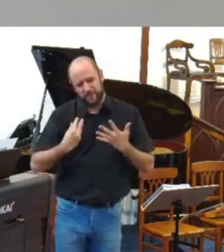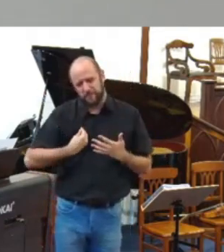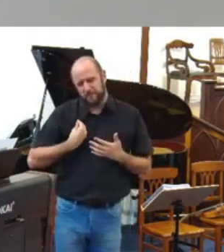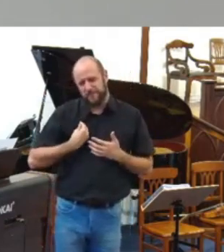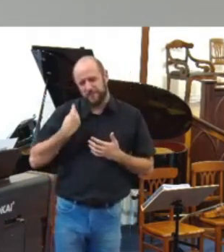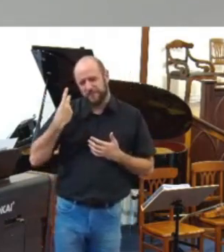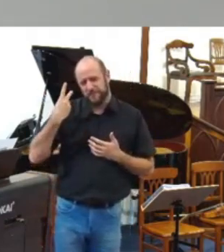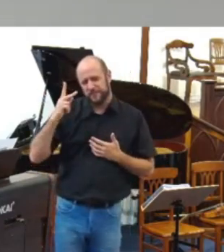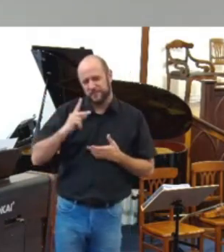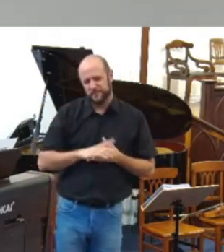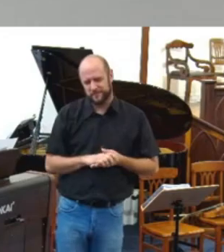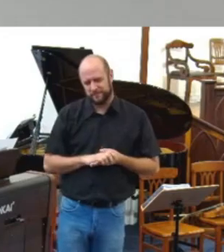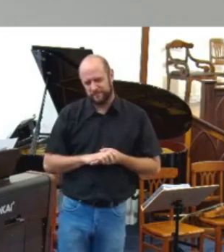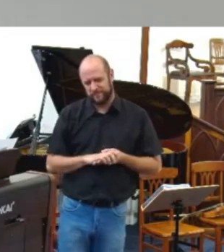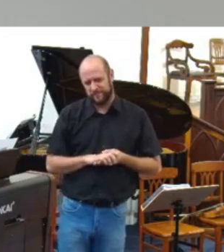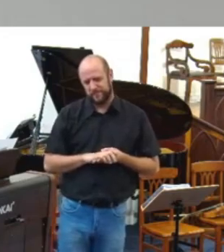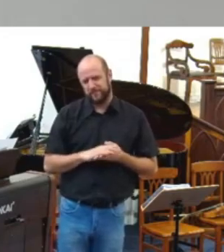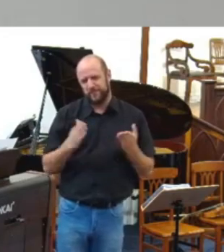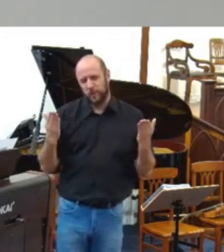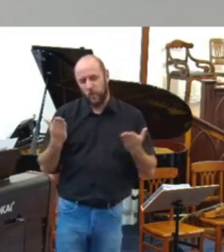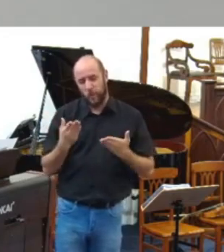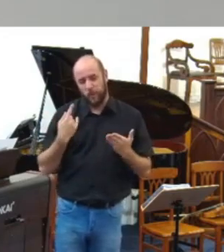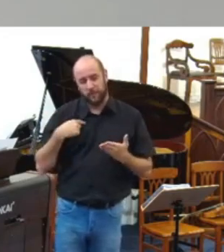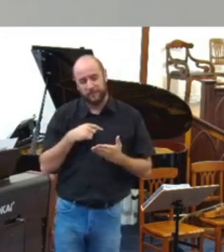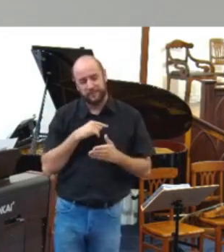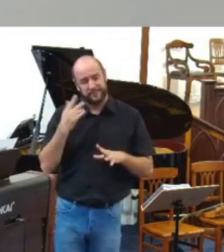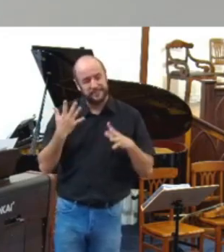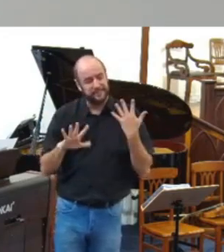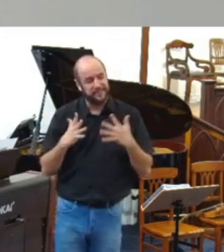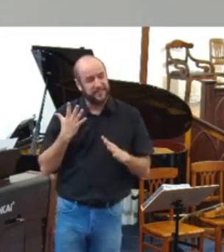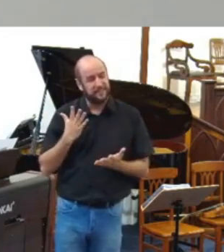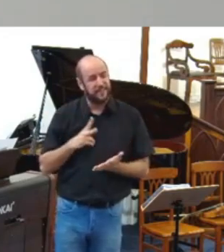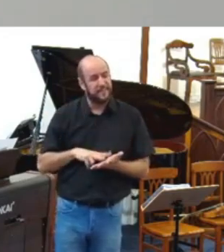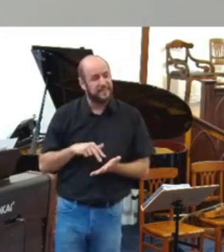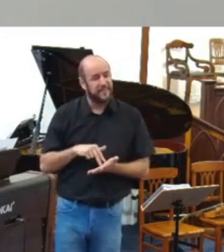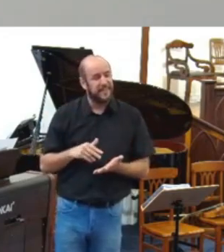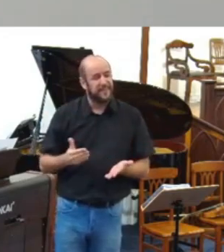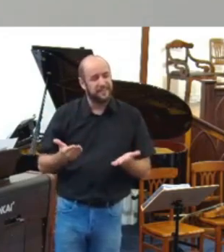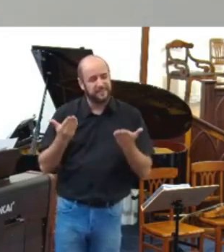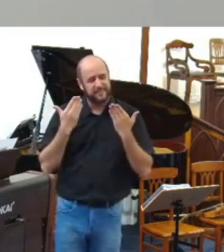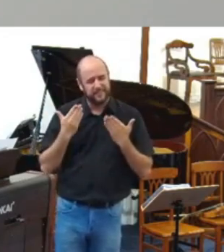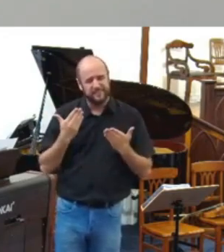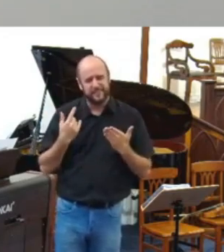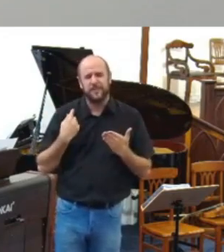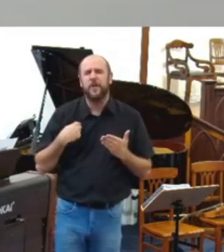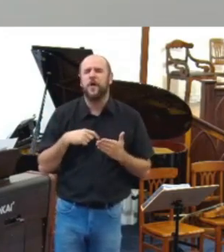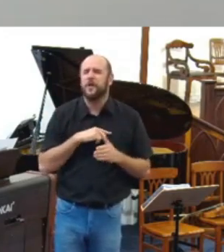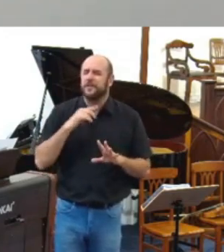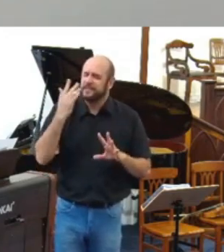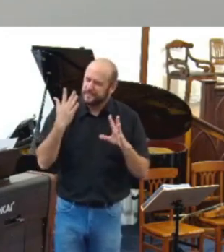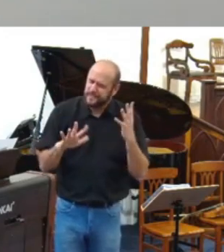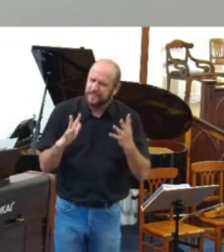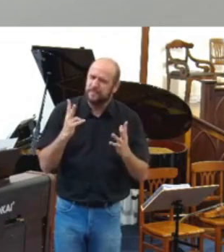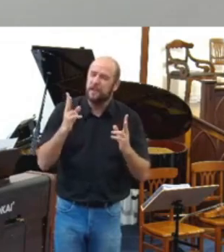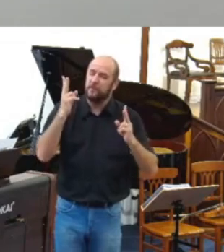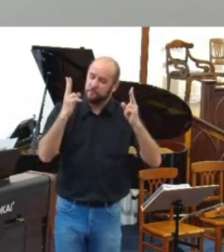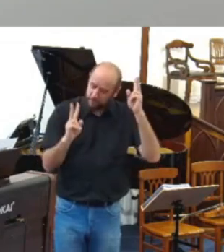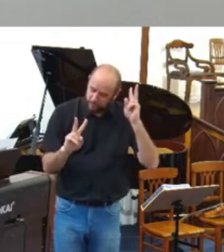vinda. Hoje nós celebramos a ressurreição. Hoje nós celebramos, Senhor, uma vitória que o